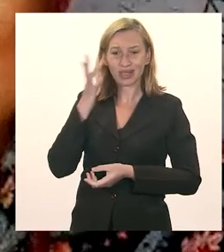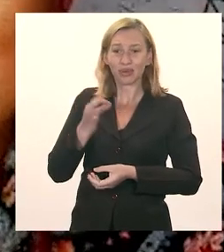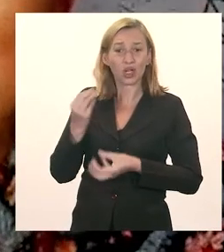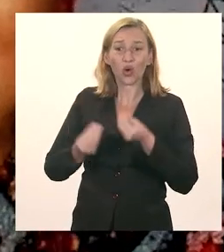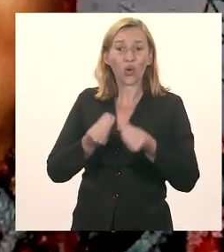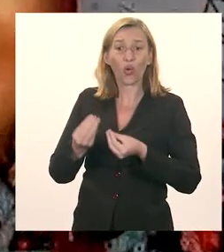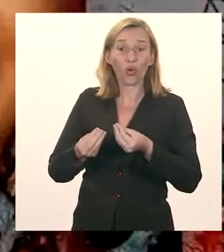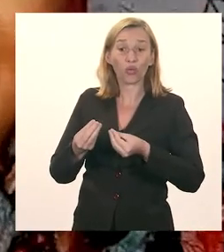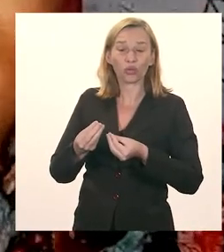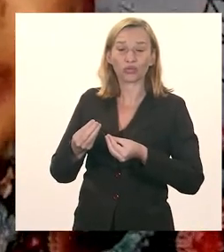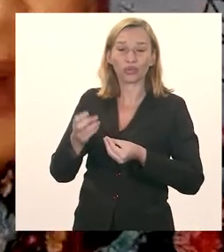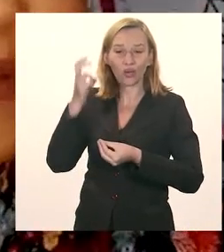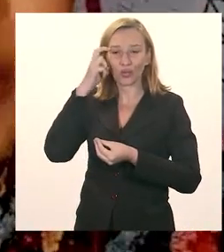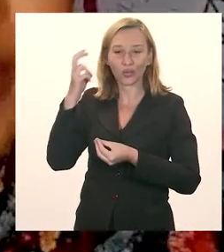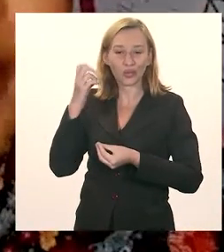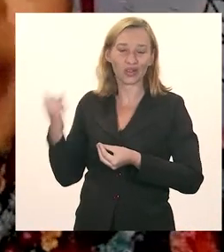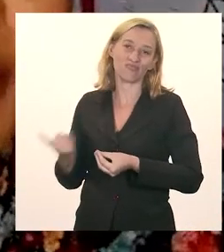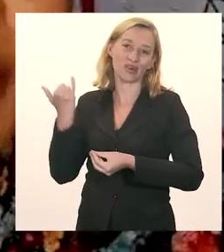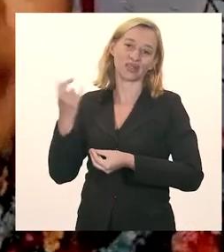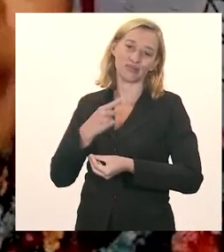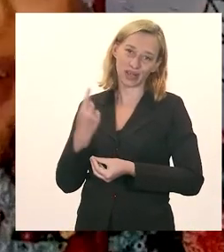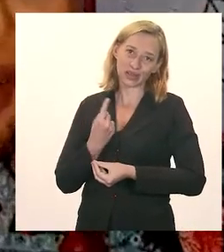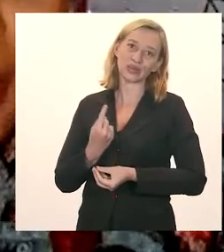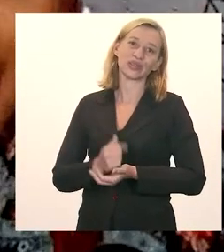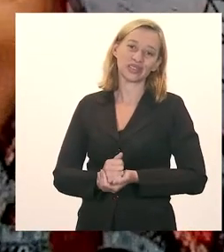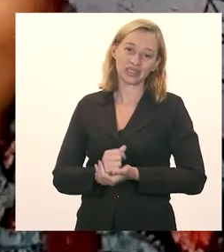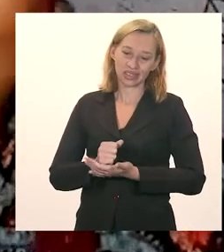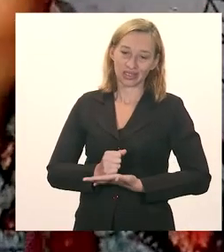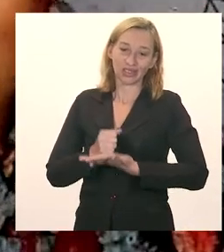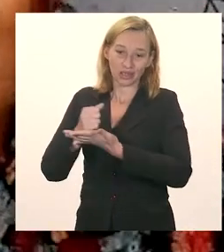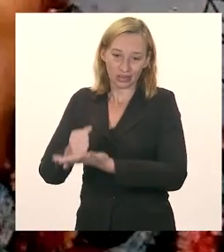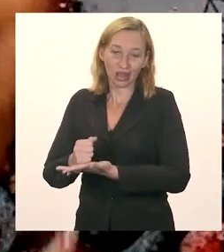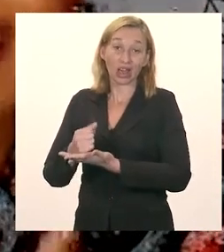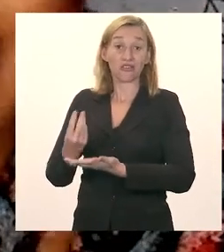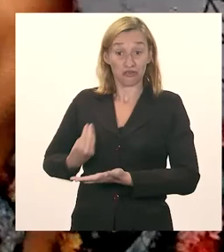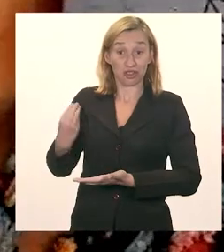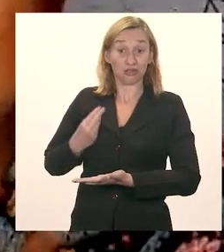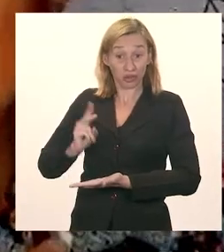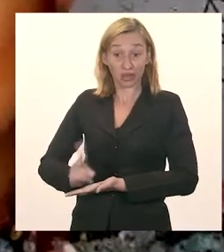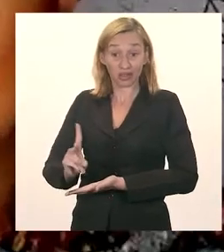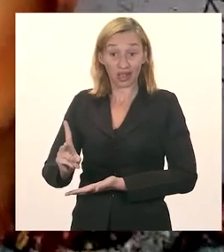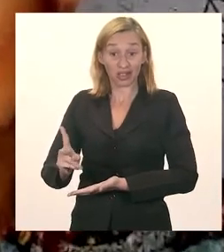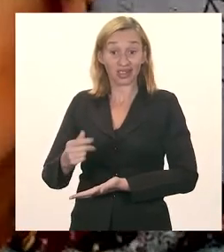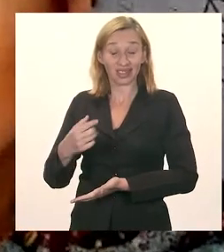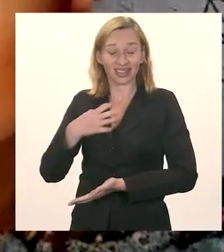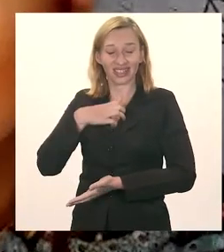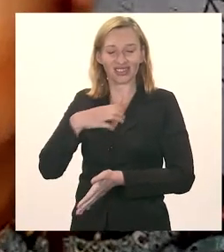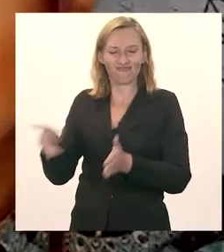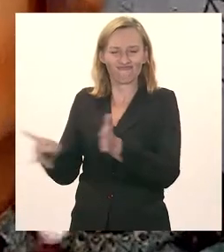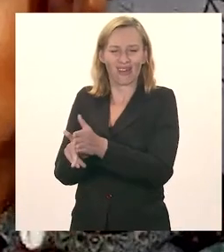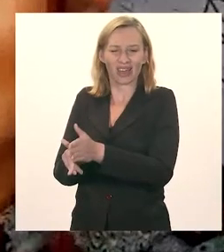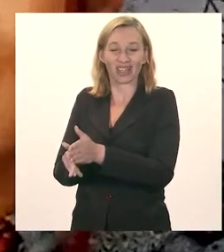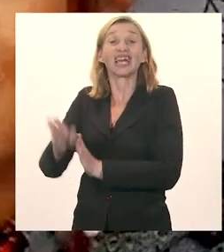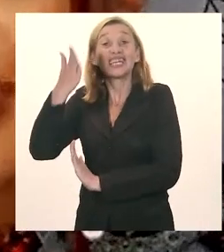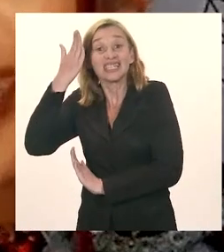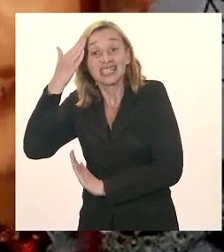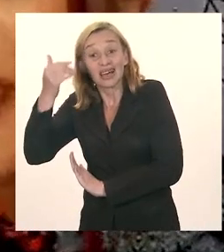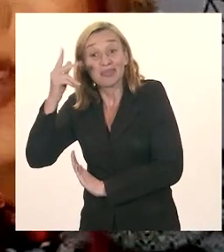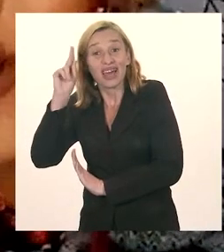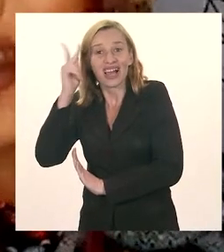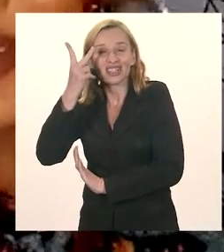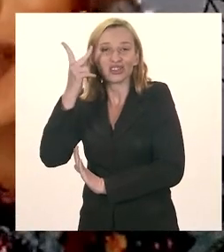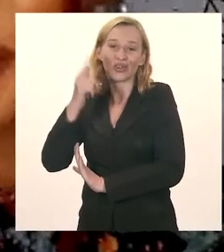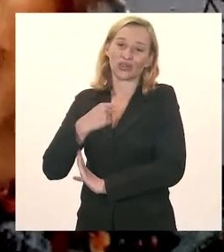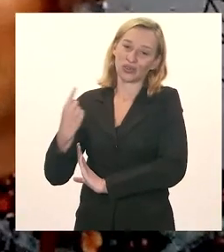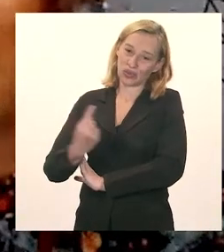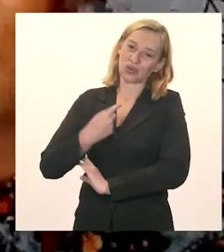não saberia. E essa cultura é importante para a gente se manter vivo e ter essa sensação de pertencimento, de saber